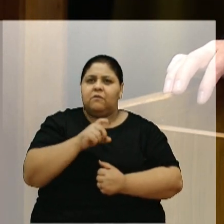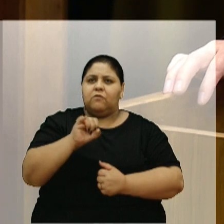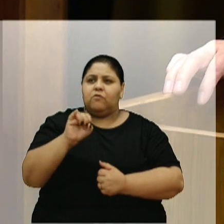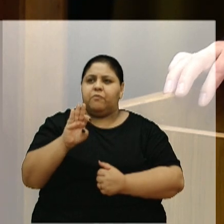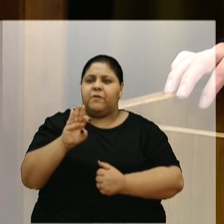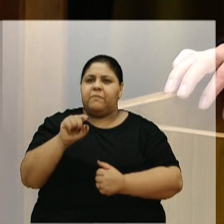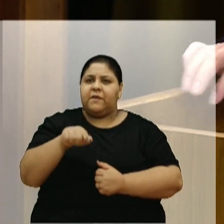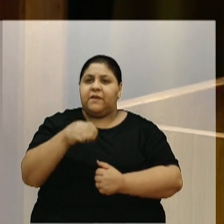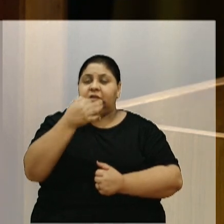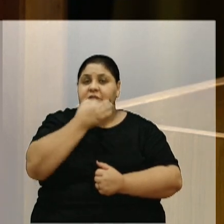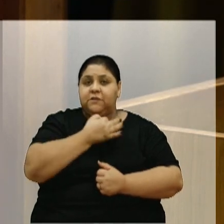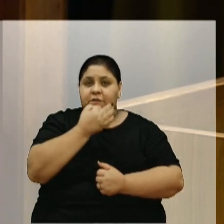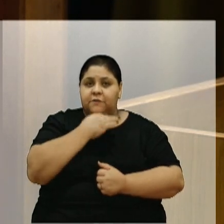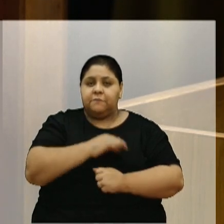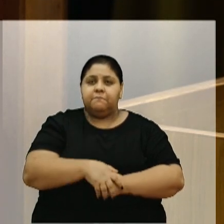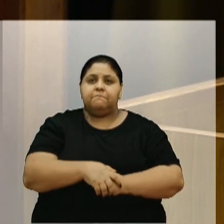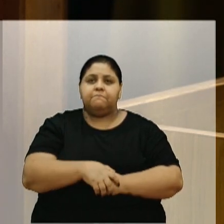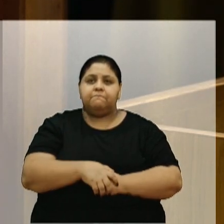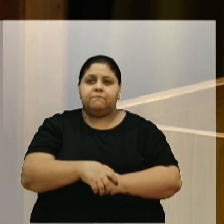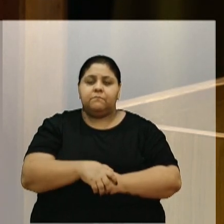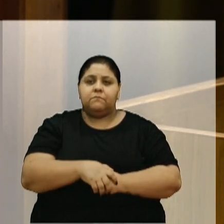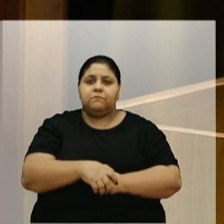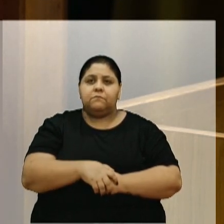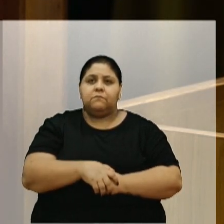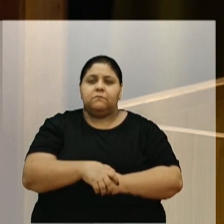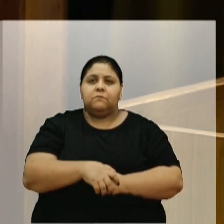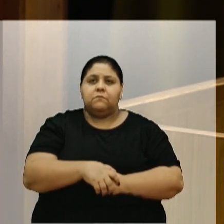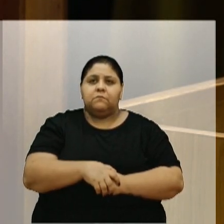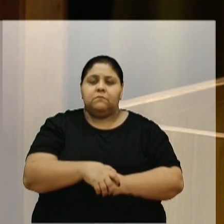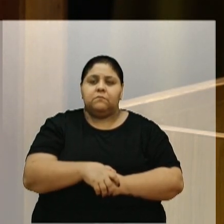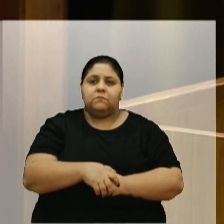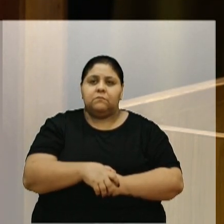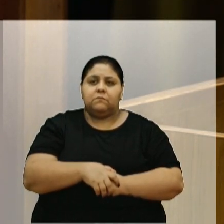da economia de Caxias do Sul, gerando uma